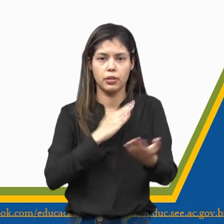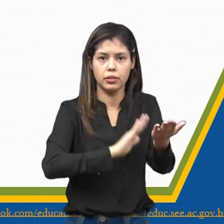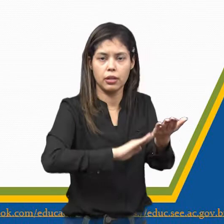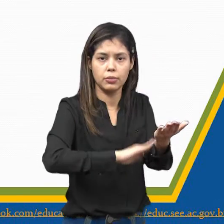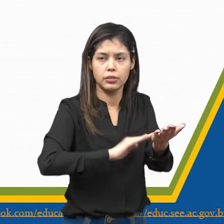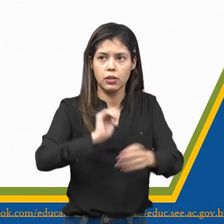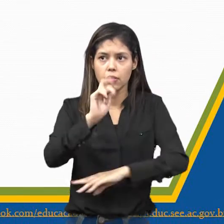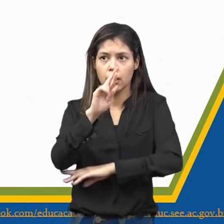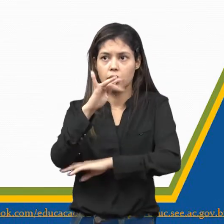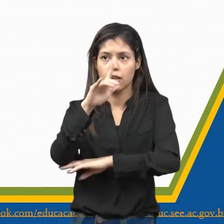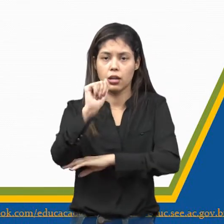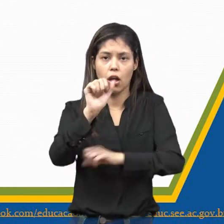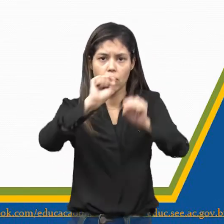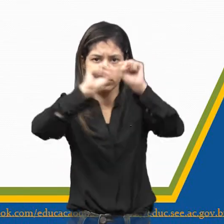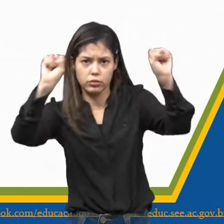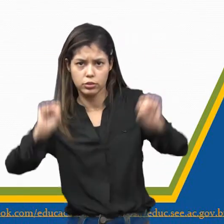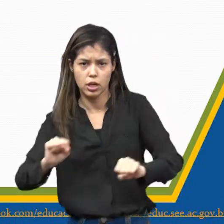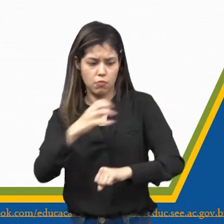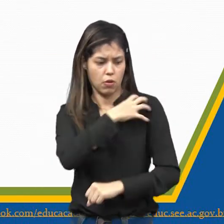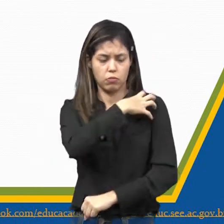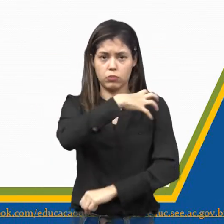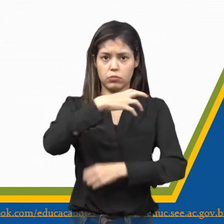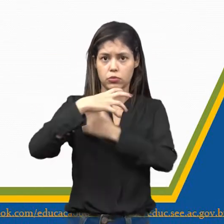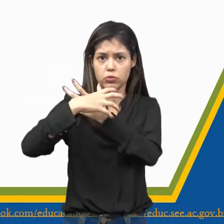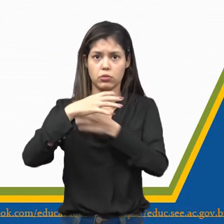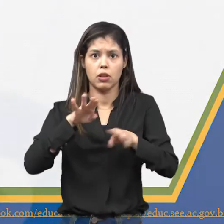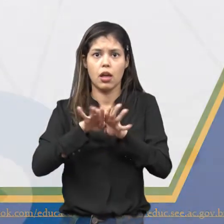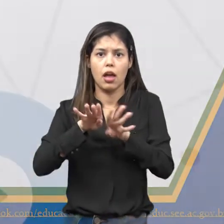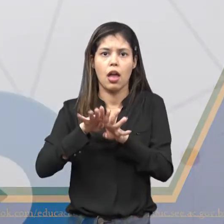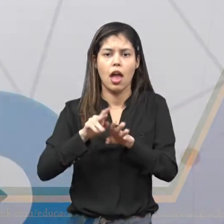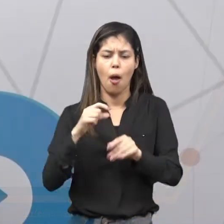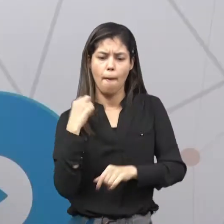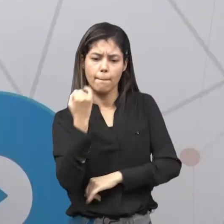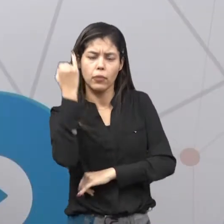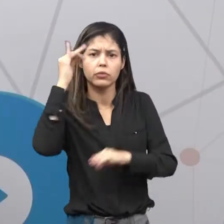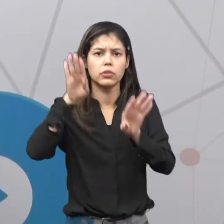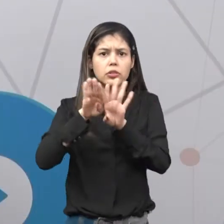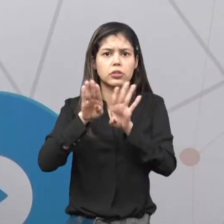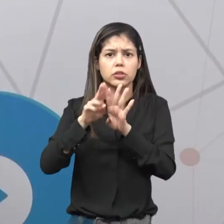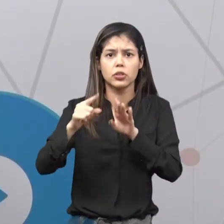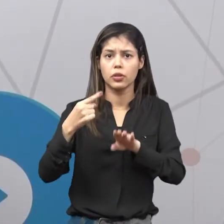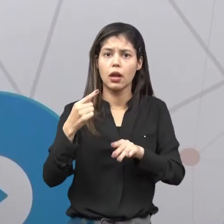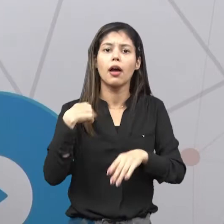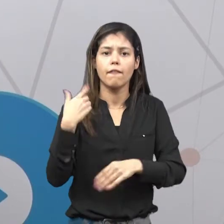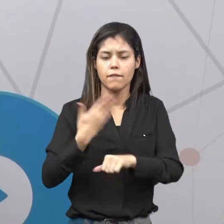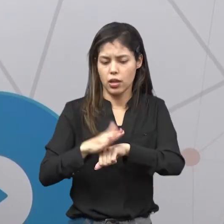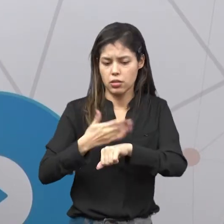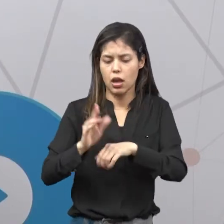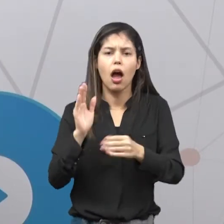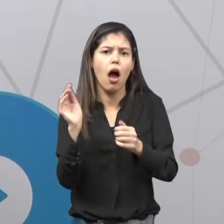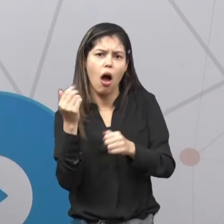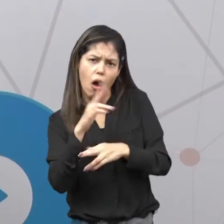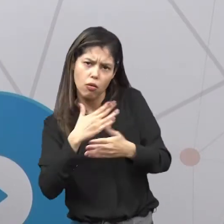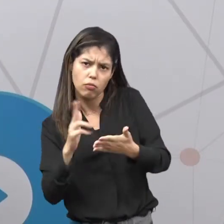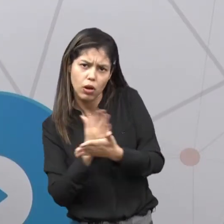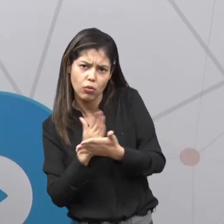pressão arterial e do sistema muscular, que são os principais sistemas que nós utilizamos quando estamos praticando algum